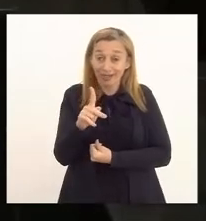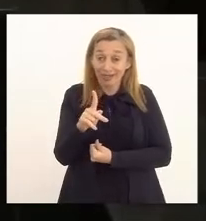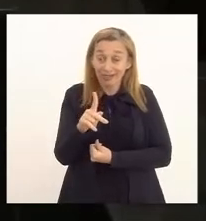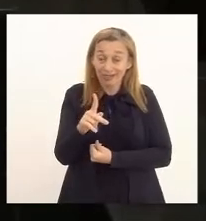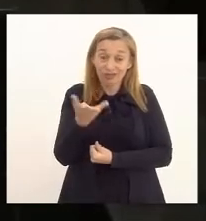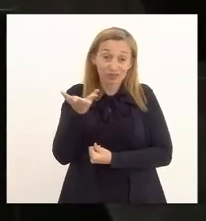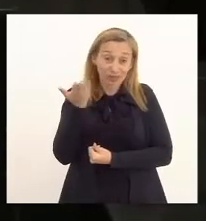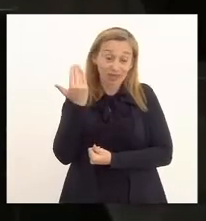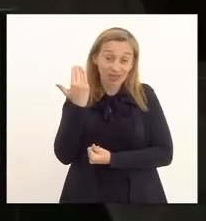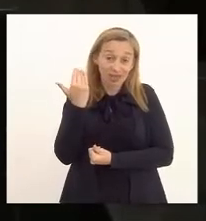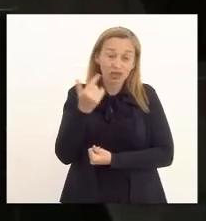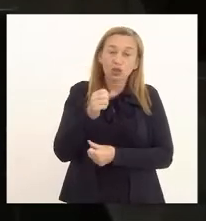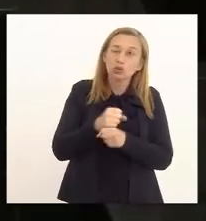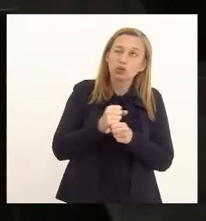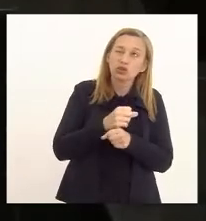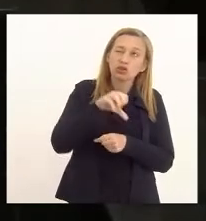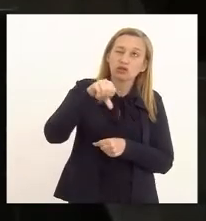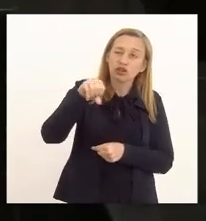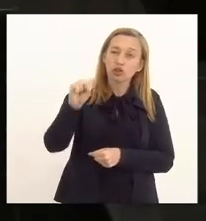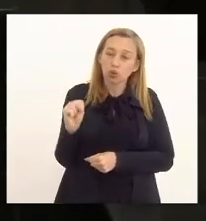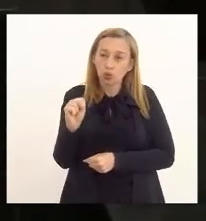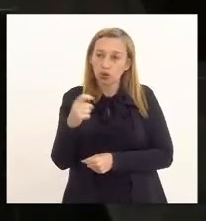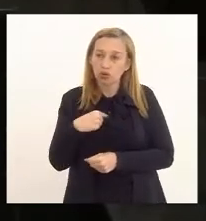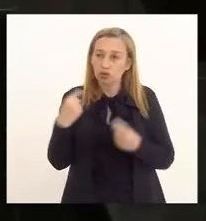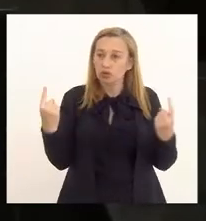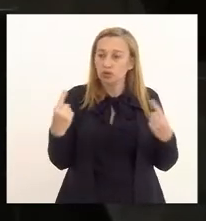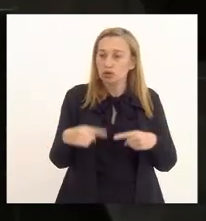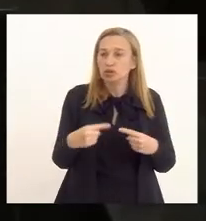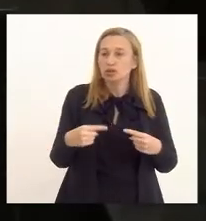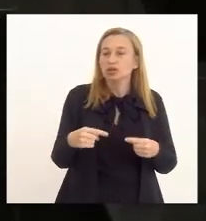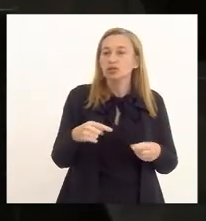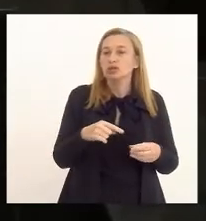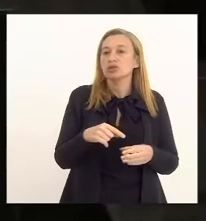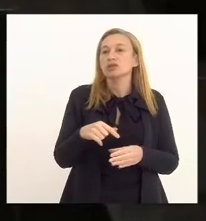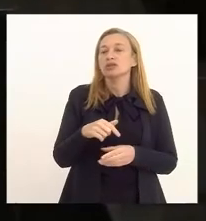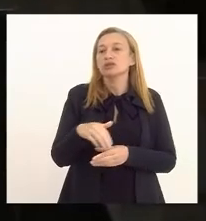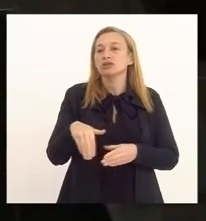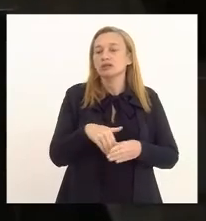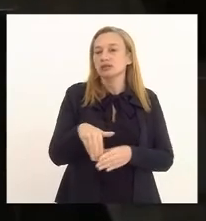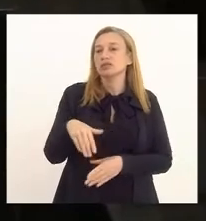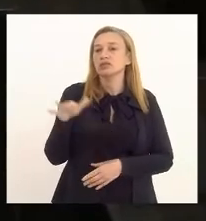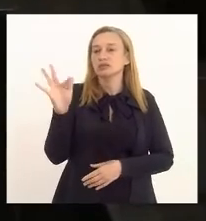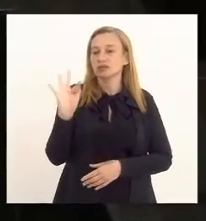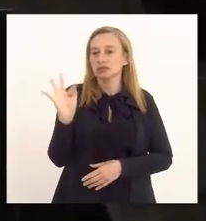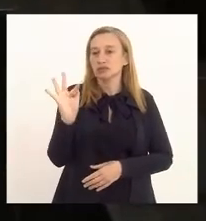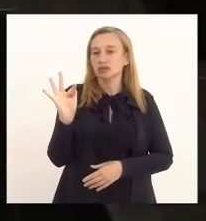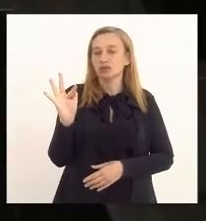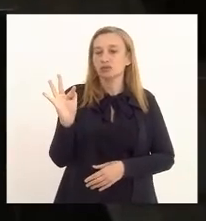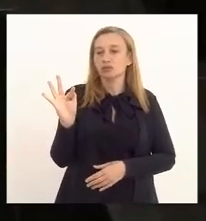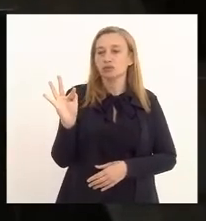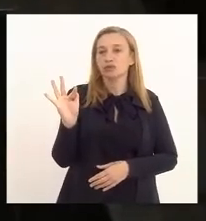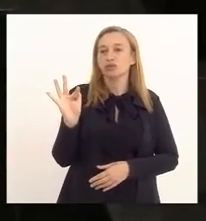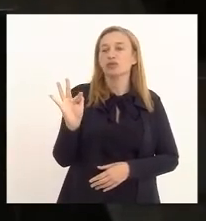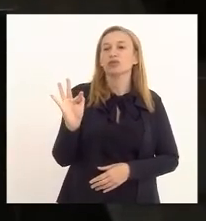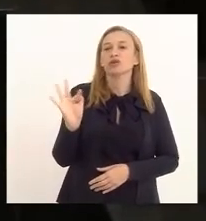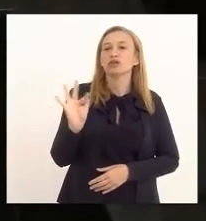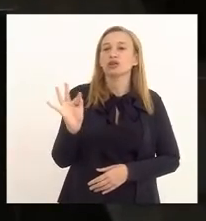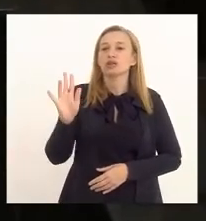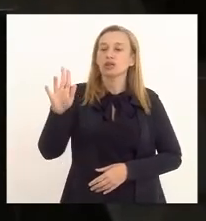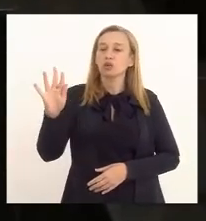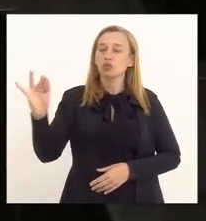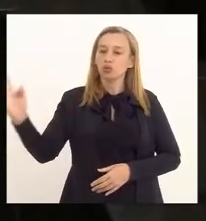época, no ano de 98, quando disputei a eleição para a Faculdade de Educação da UF, todos os ensinamentos e valores que ela me